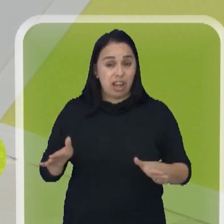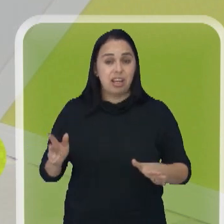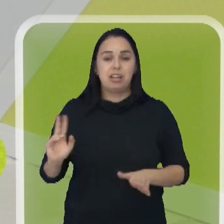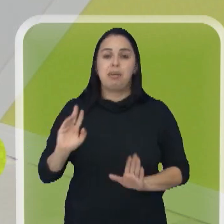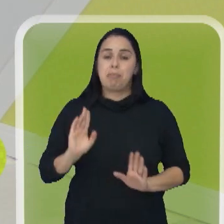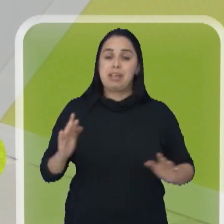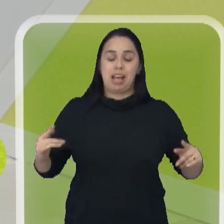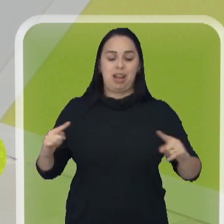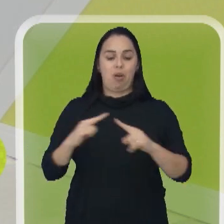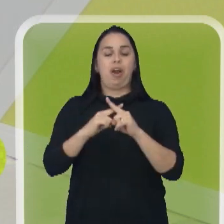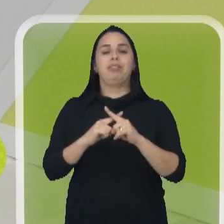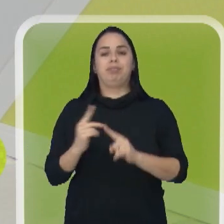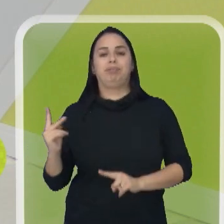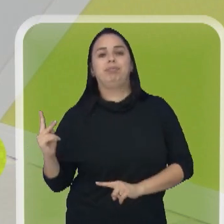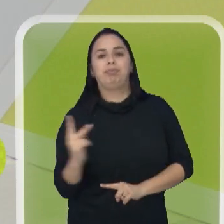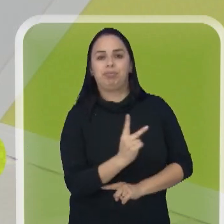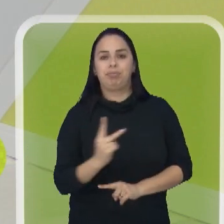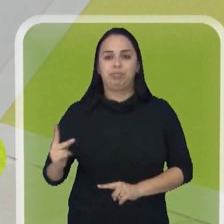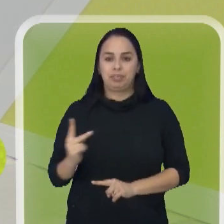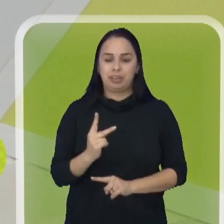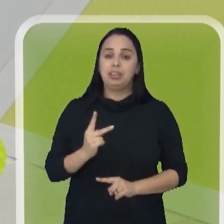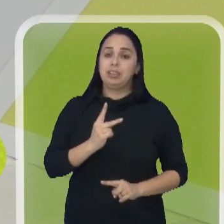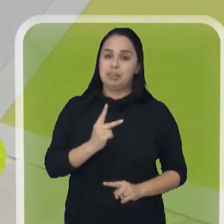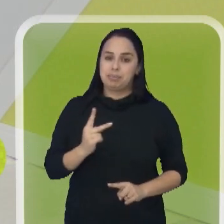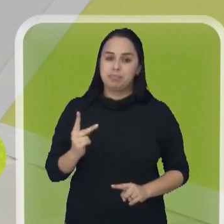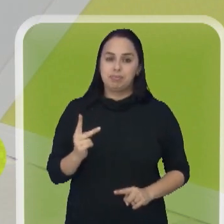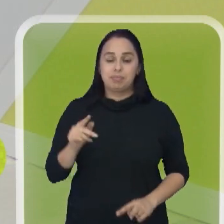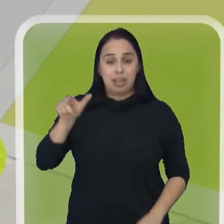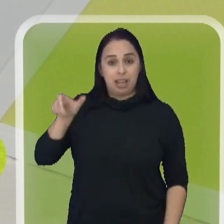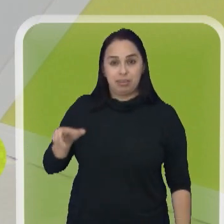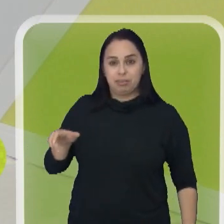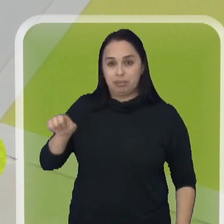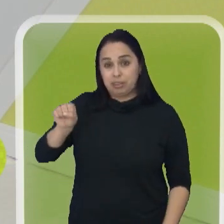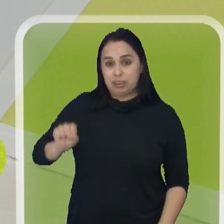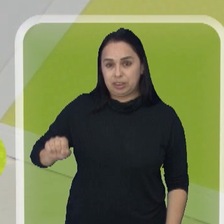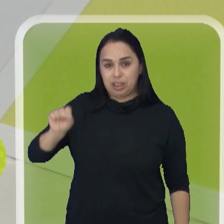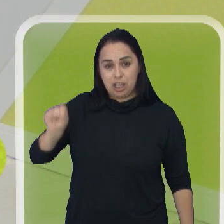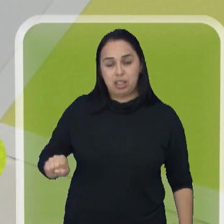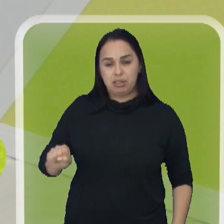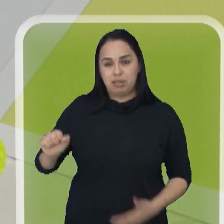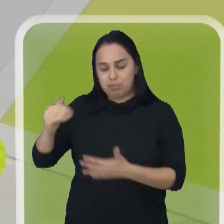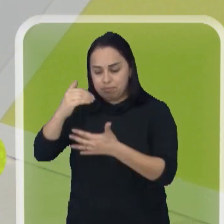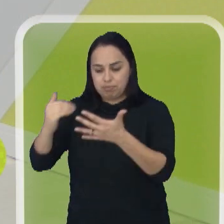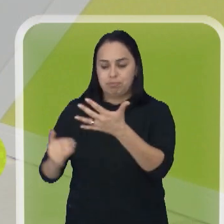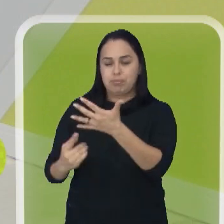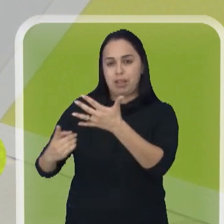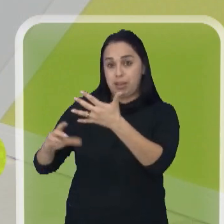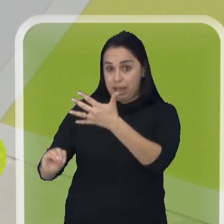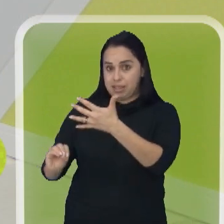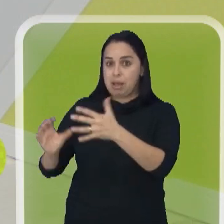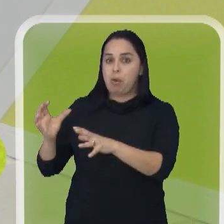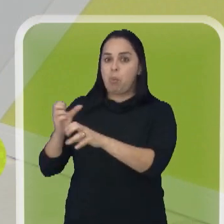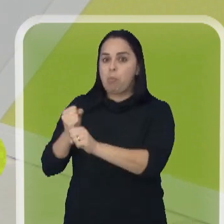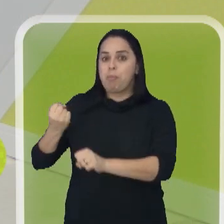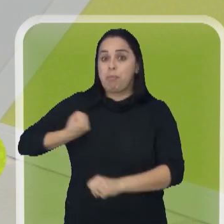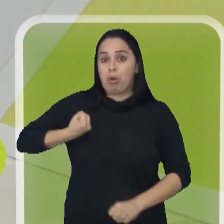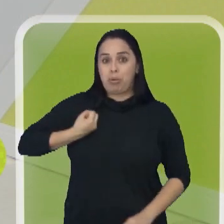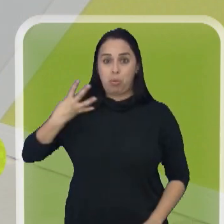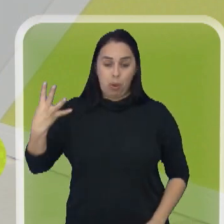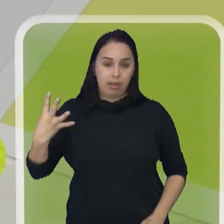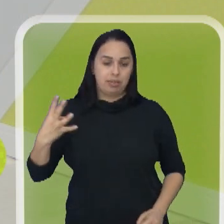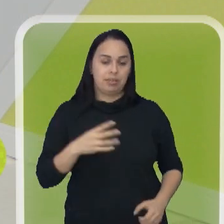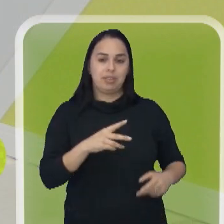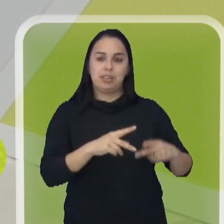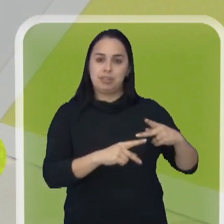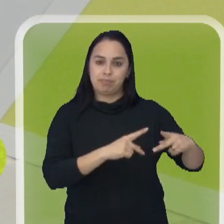confronto direto entre as 2 equipes, já que o time do Rio Grande do Sul aparece na 10ª posição com 4 pontos e o São José é